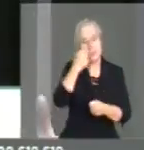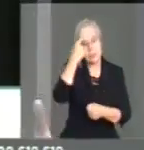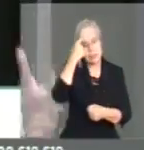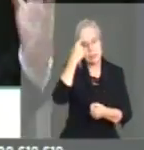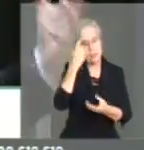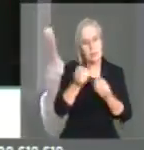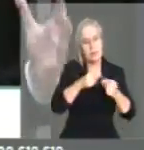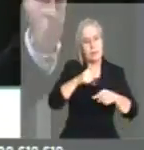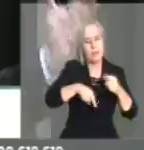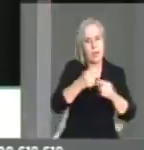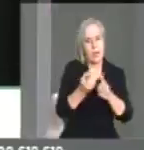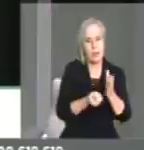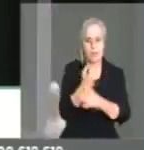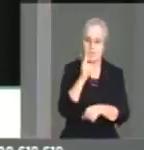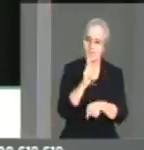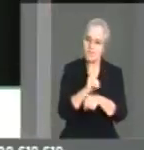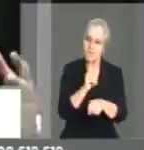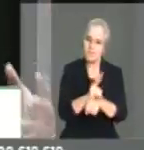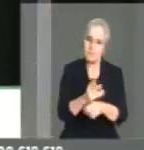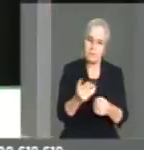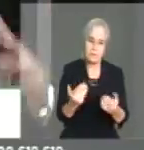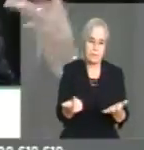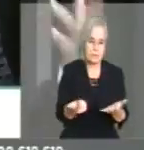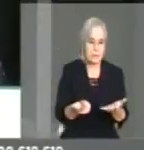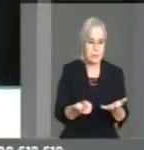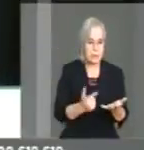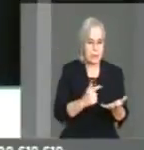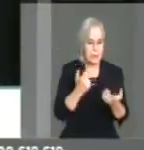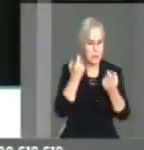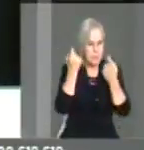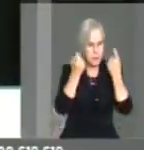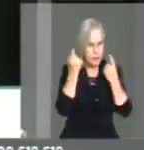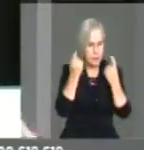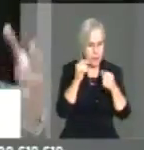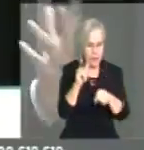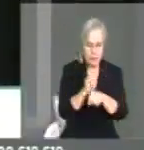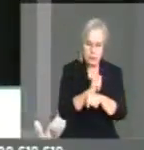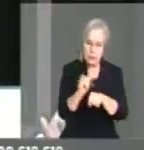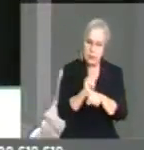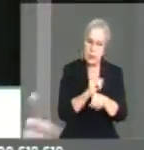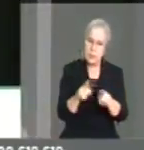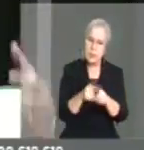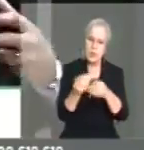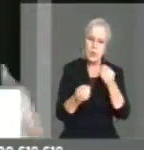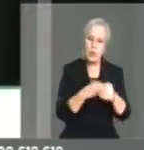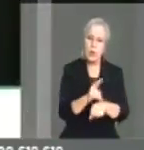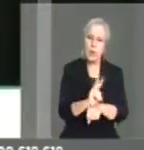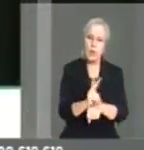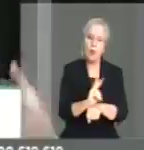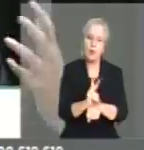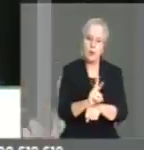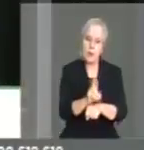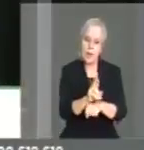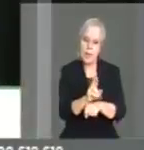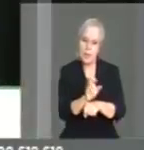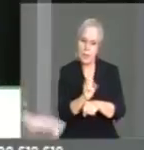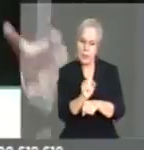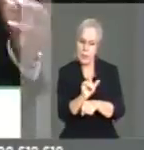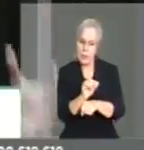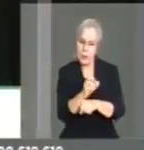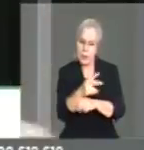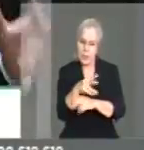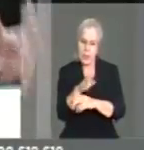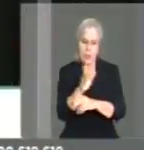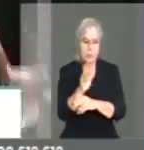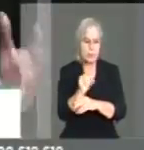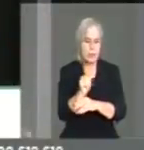suas reservas vencendo em 2020. E eles estão preocupados estrategicamente, inclusive, com o controle de reserva, como o do Brasil, com o pré-sal,